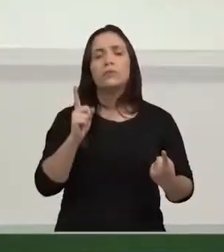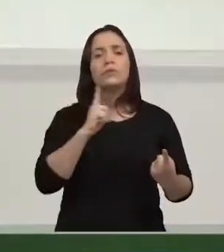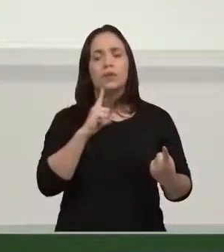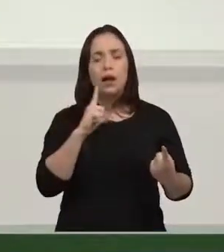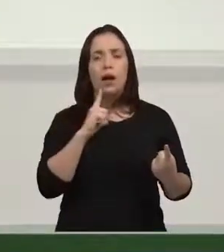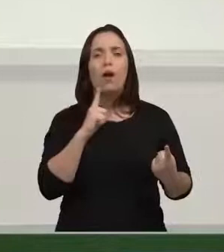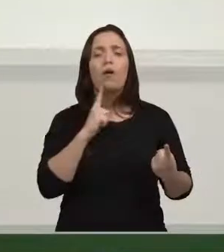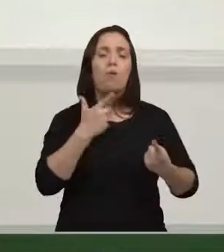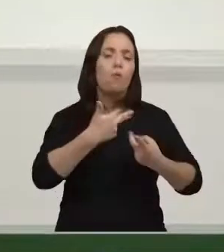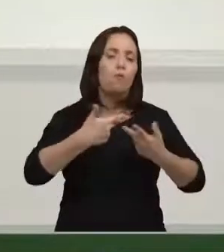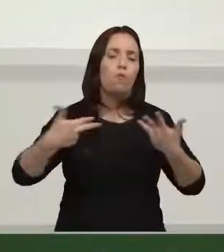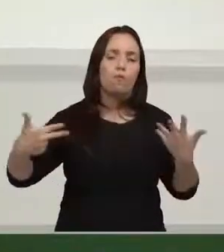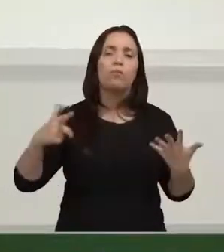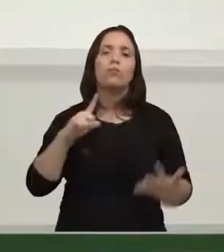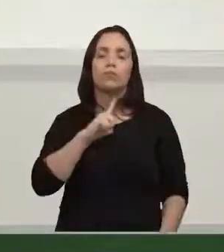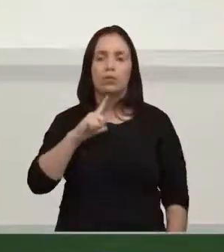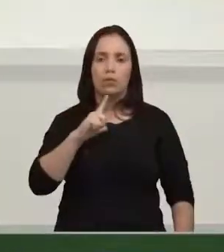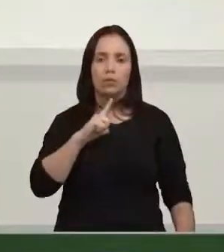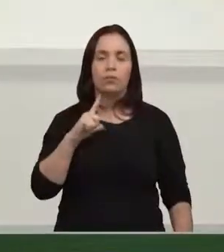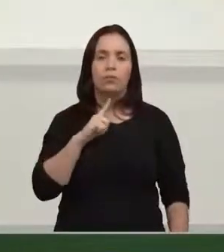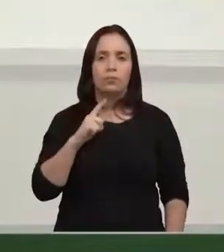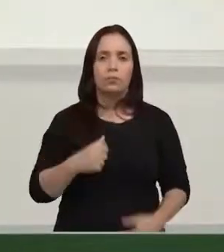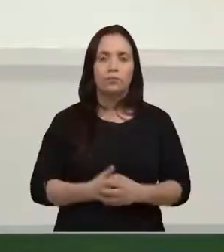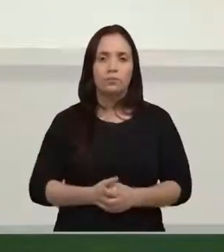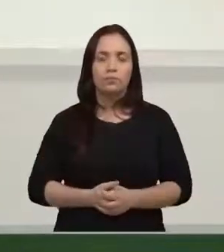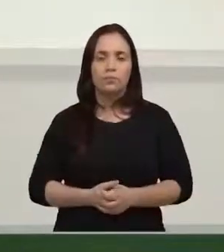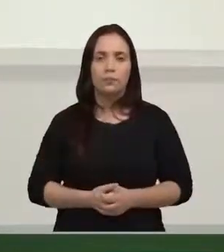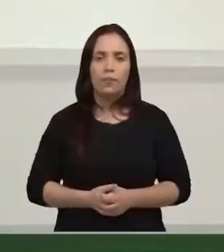o que a gente está falando mesmo é